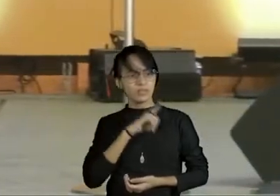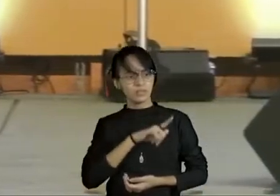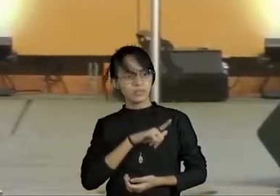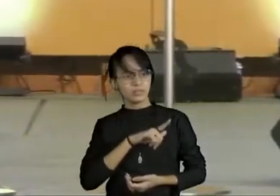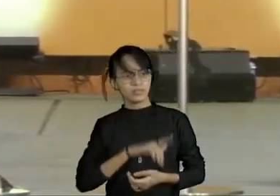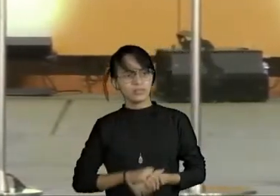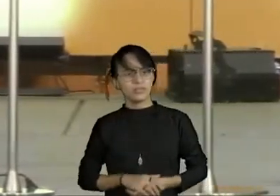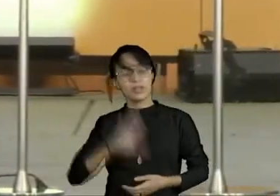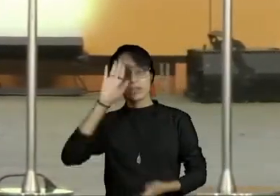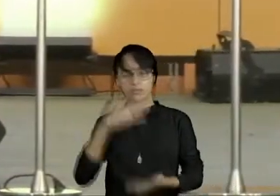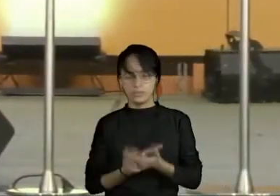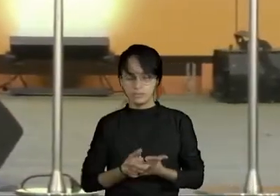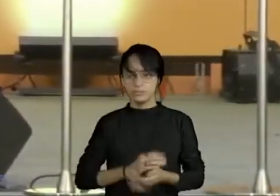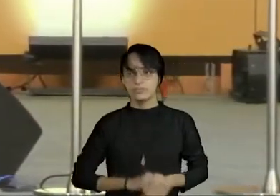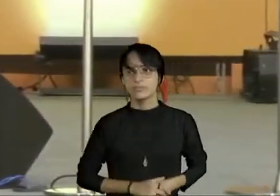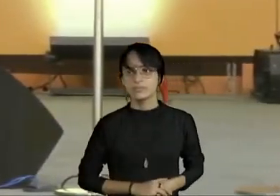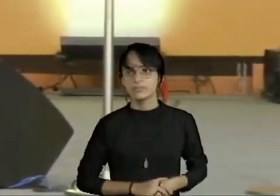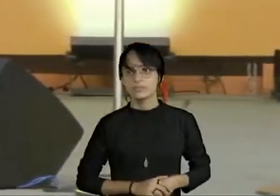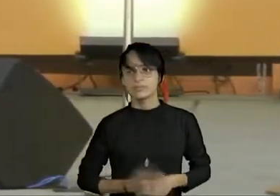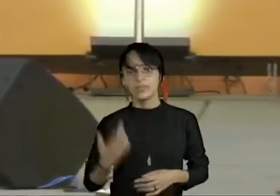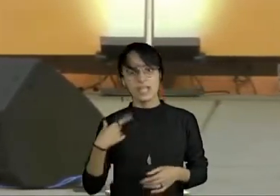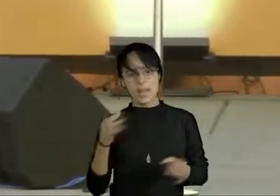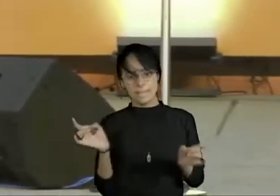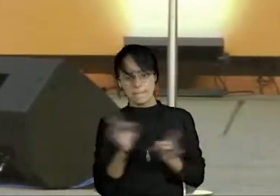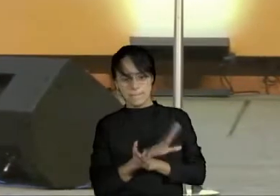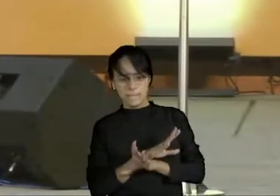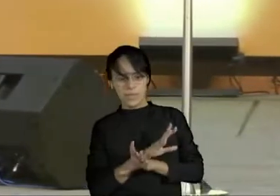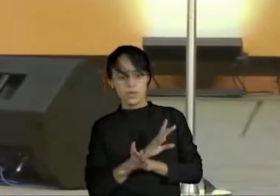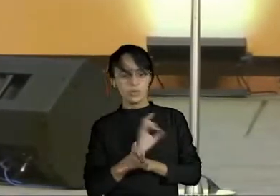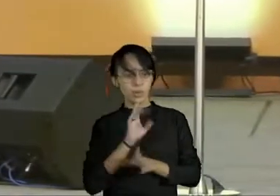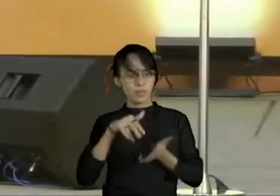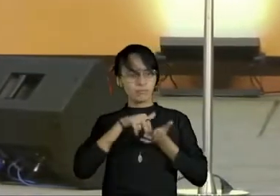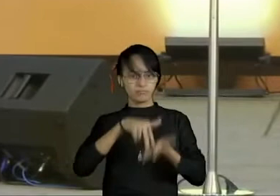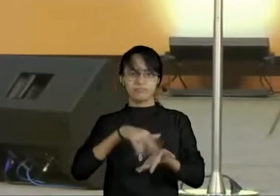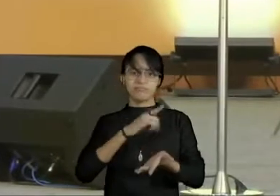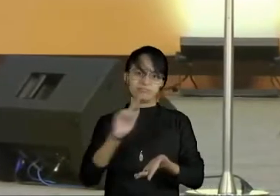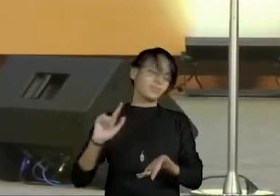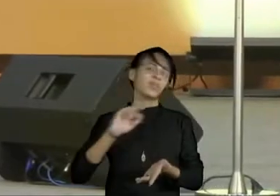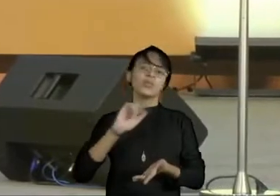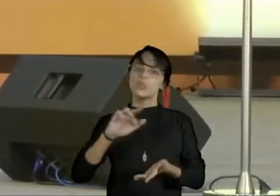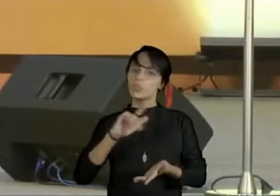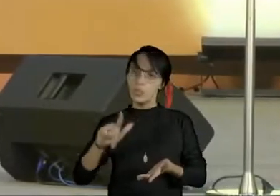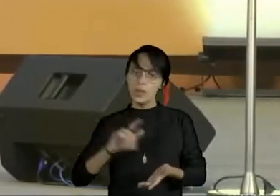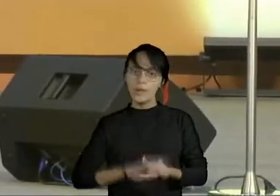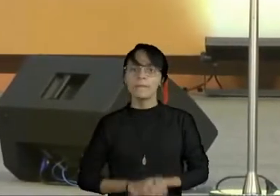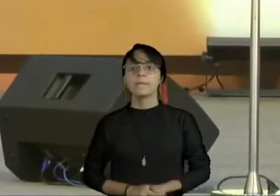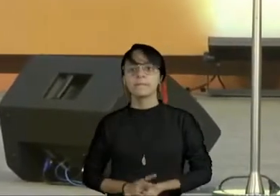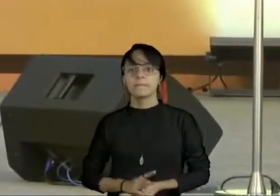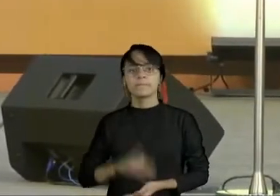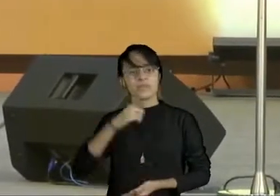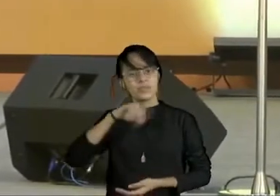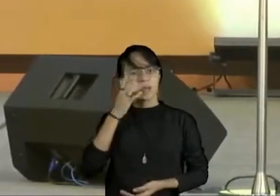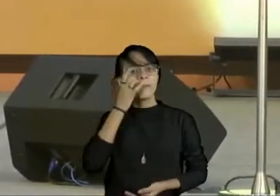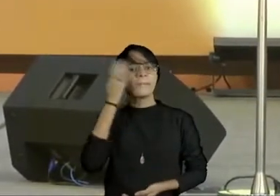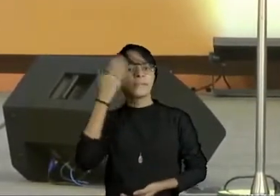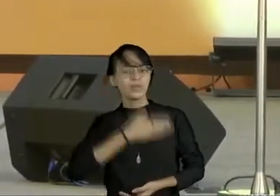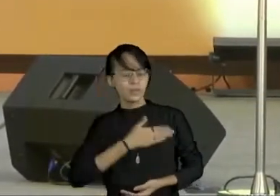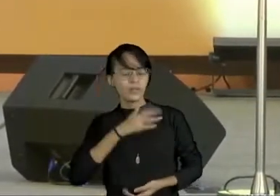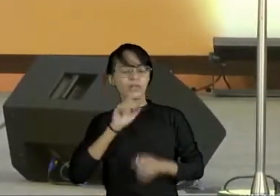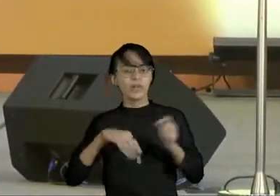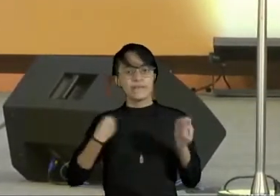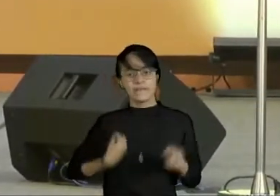por sentimentos não é o suficiente para te dar estabilidade. Não é o suficiente para que você venha provar